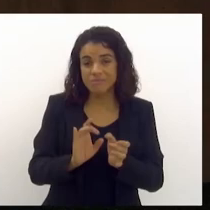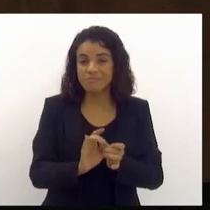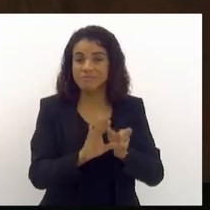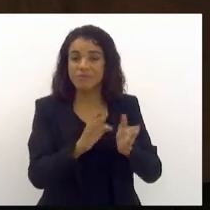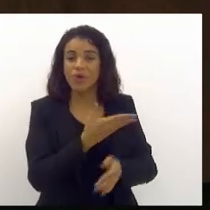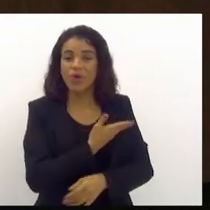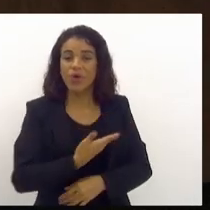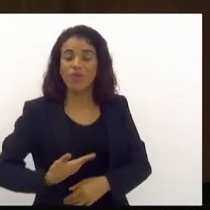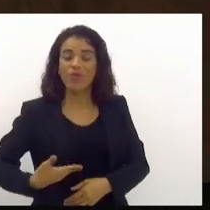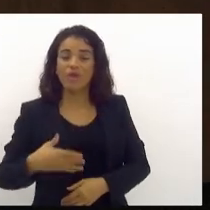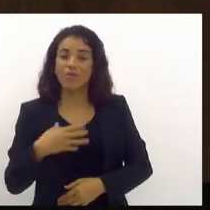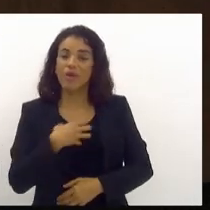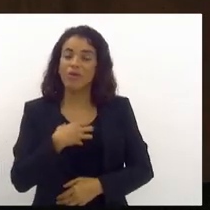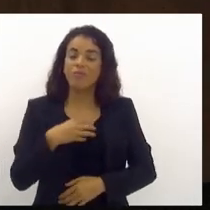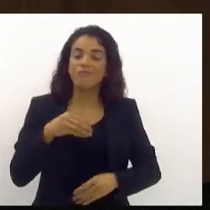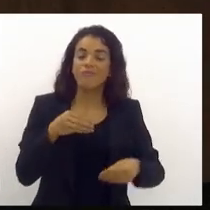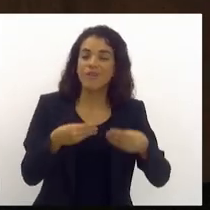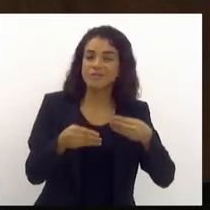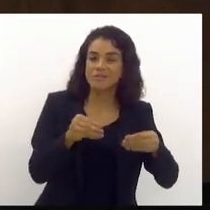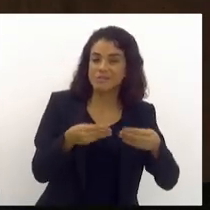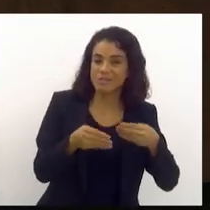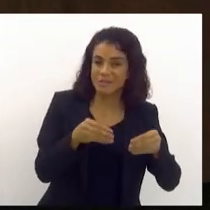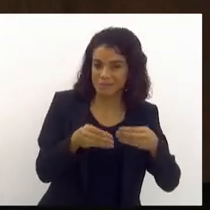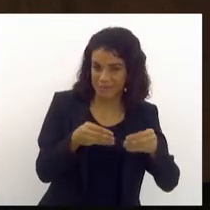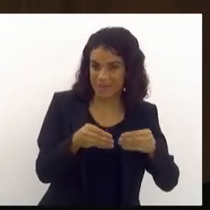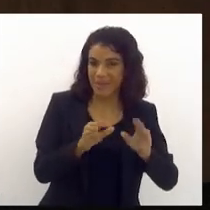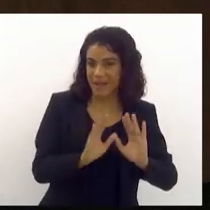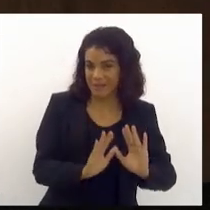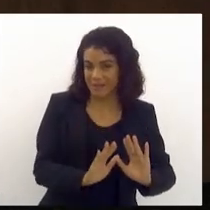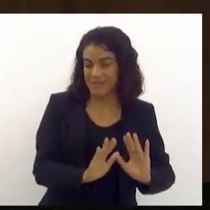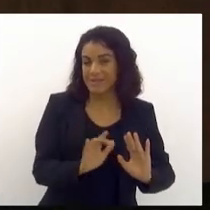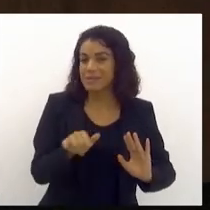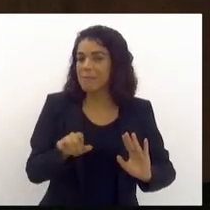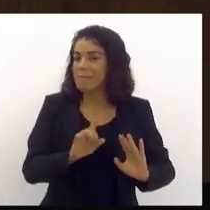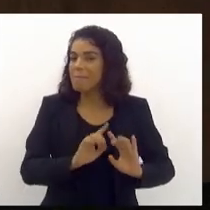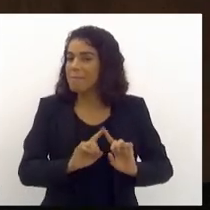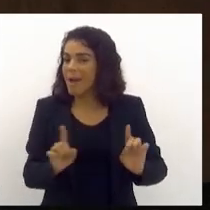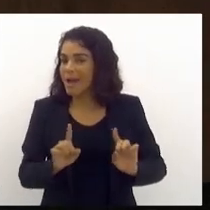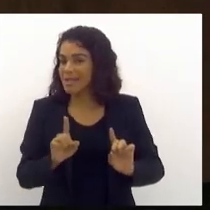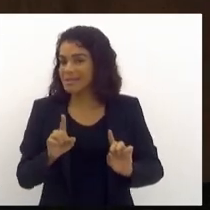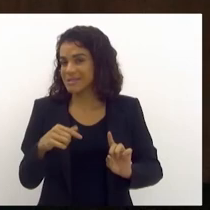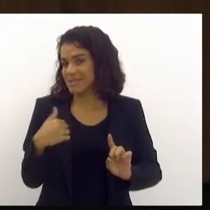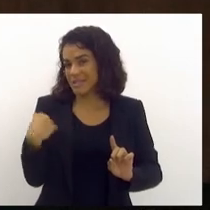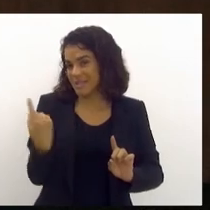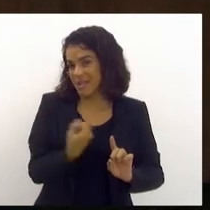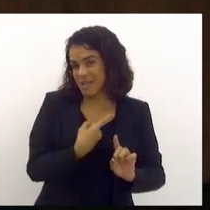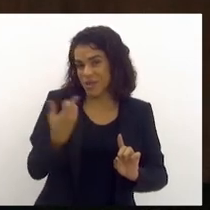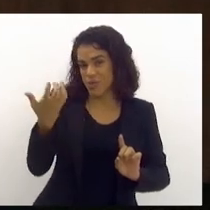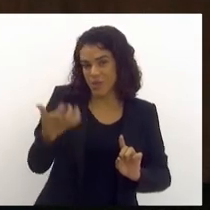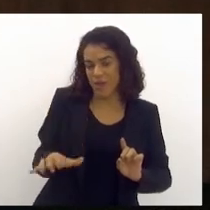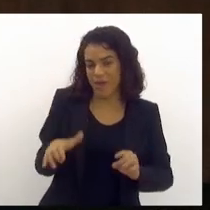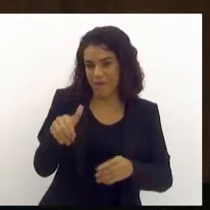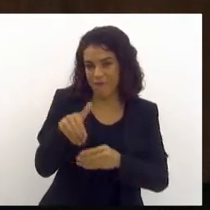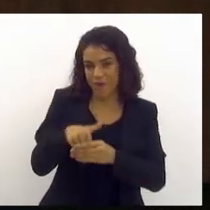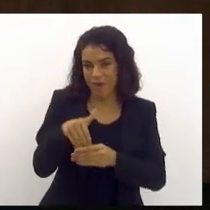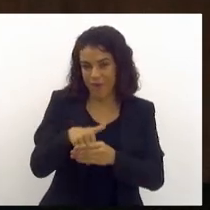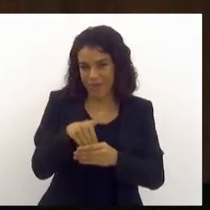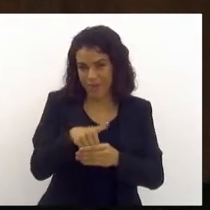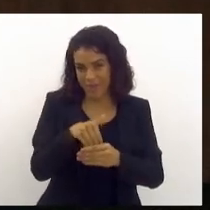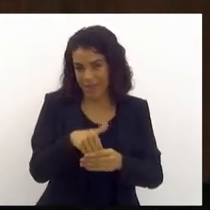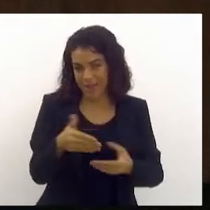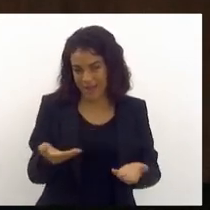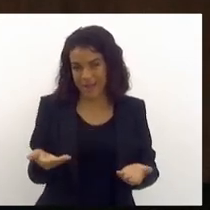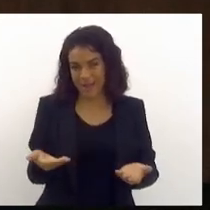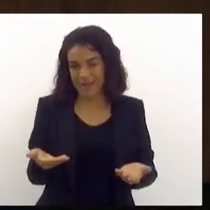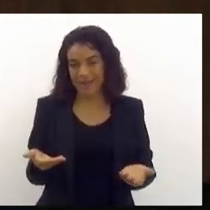ter um pouco mais de flexibilidade na sua gestão orçamentária. Ninguém gostaria de estar votando essas